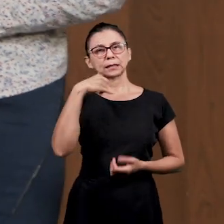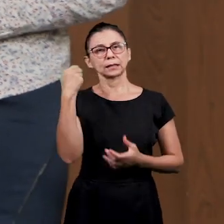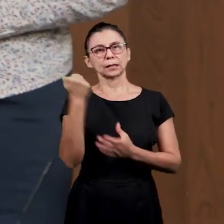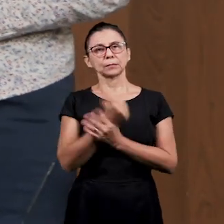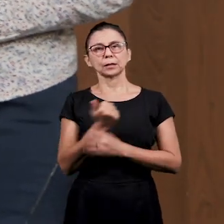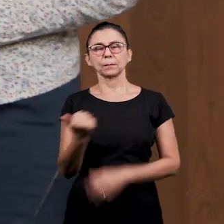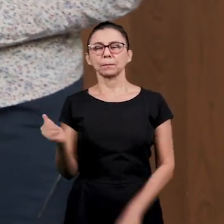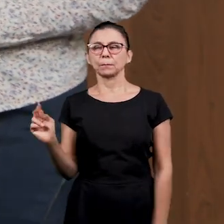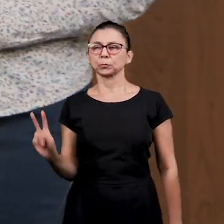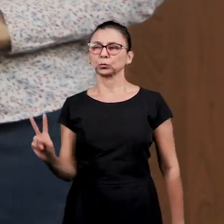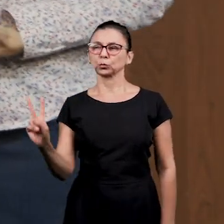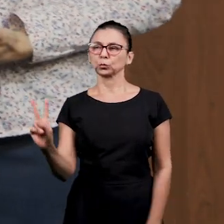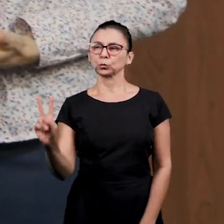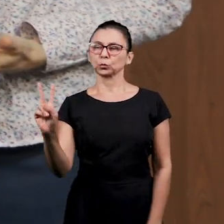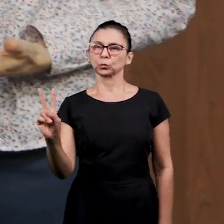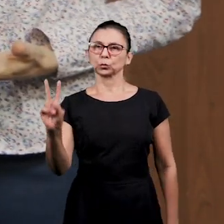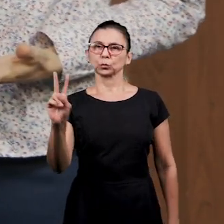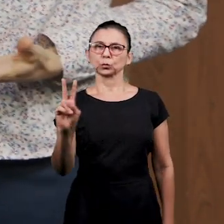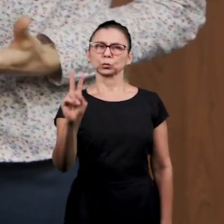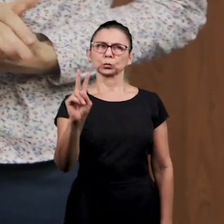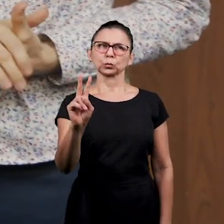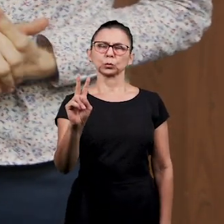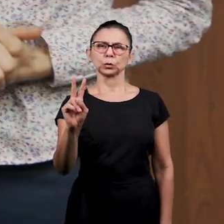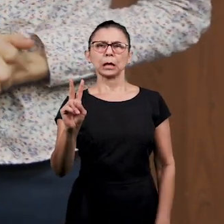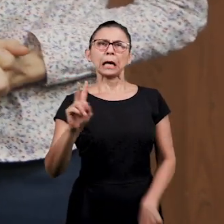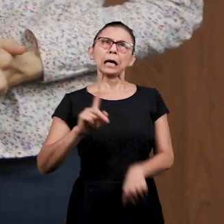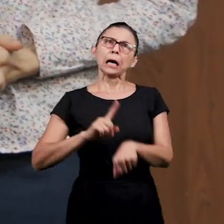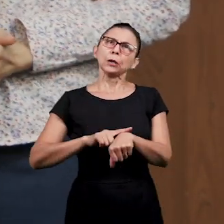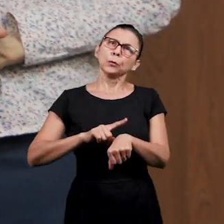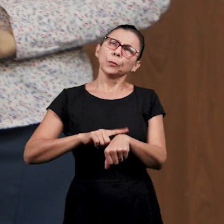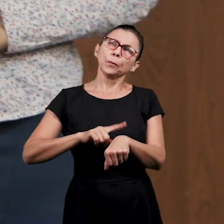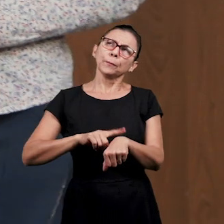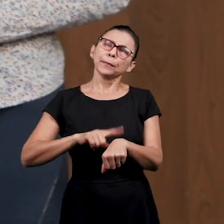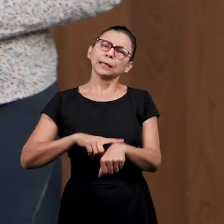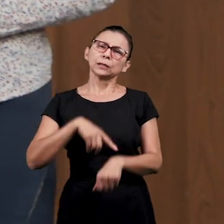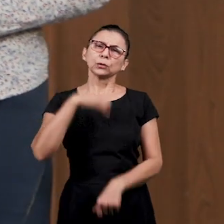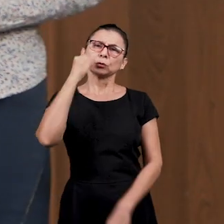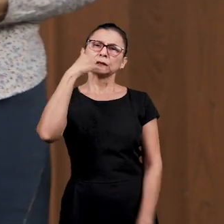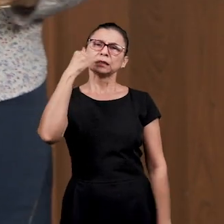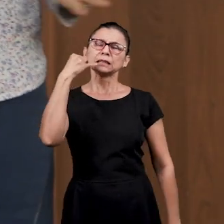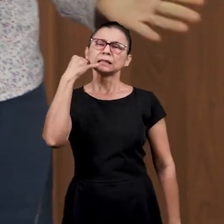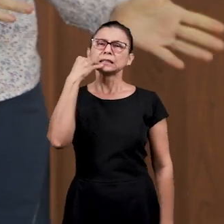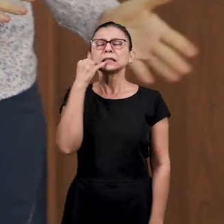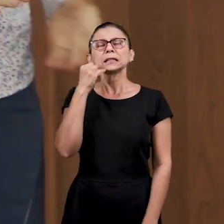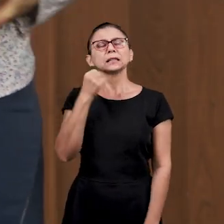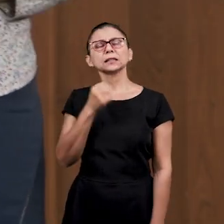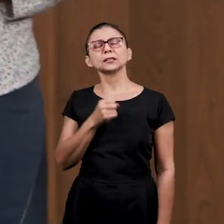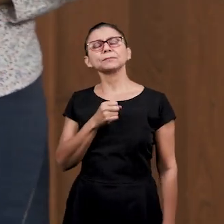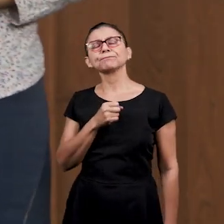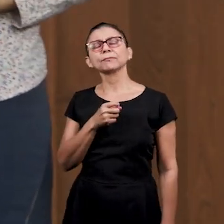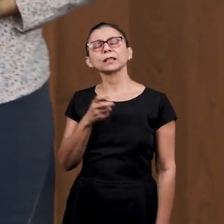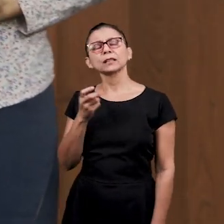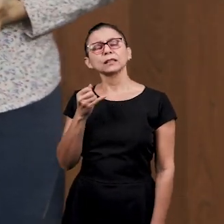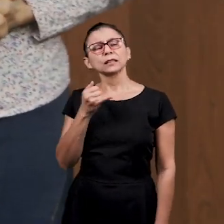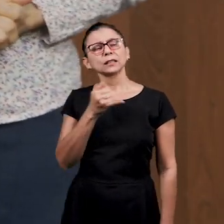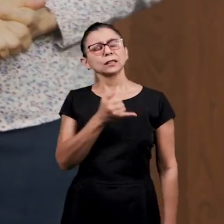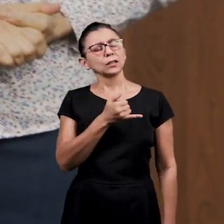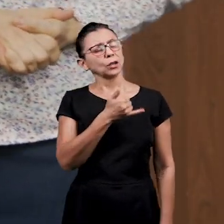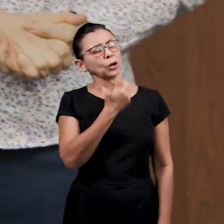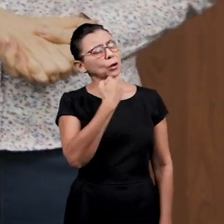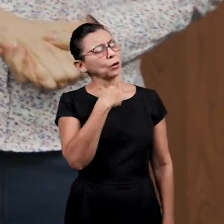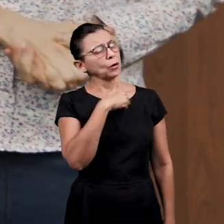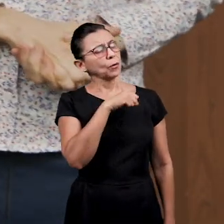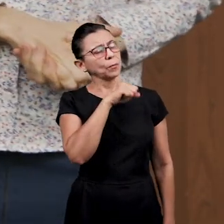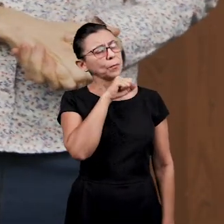Abraão e Isaque. E num determinado momento da caminhada, Isaque vira-se para Abraão e diz: